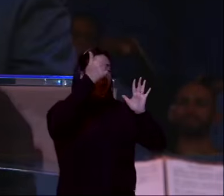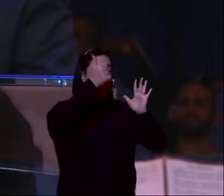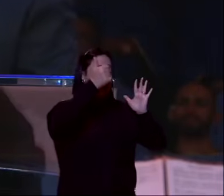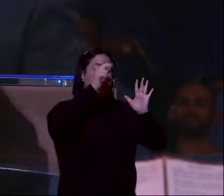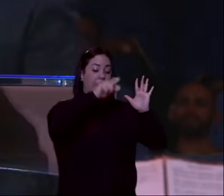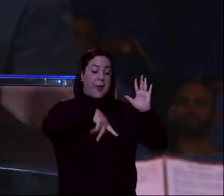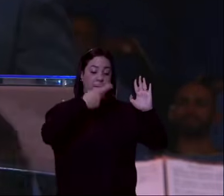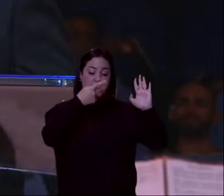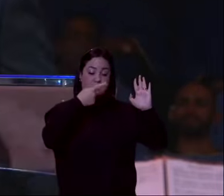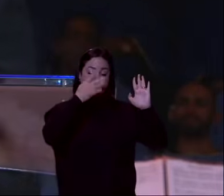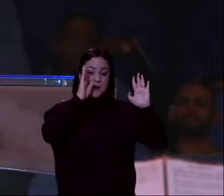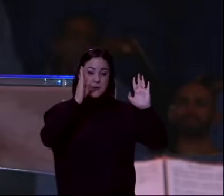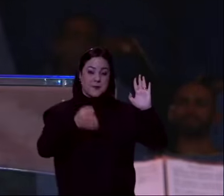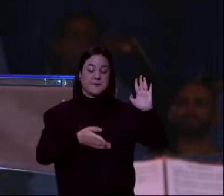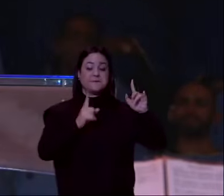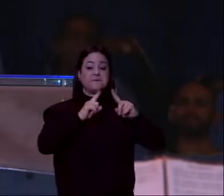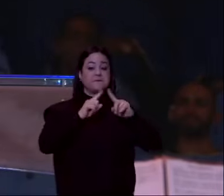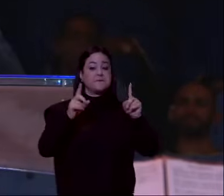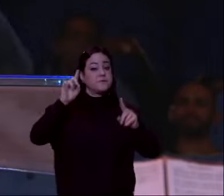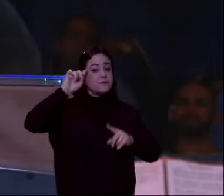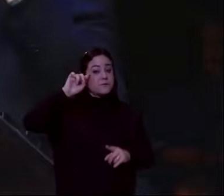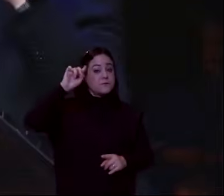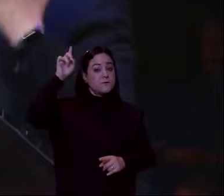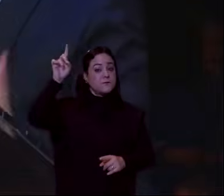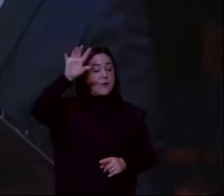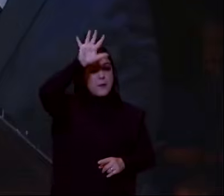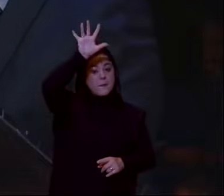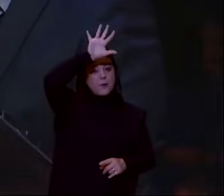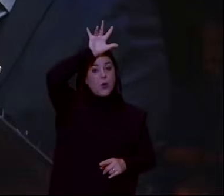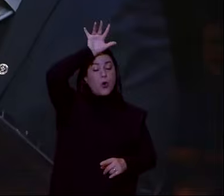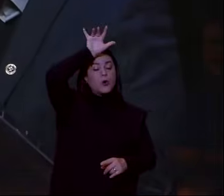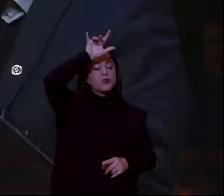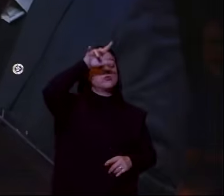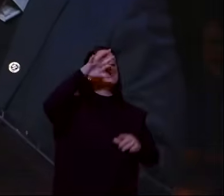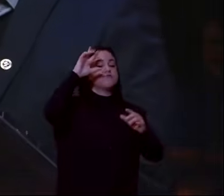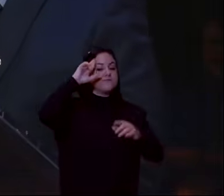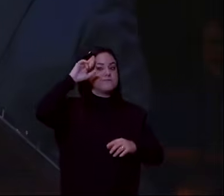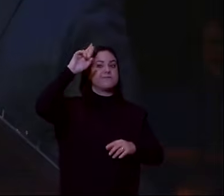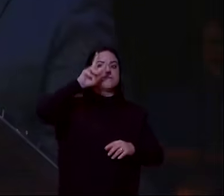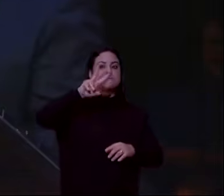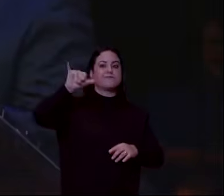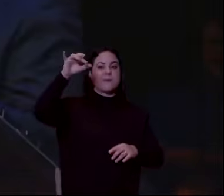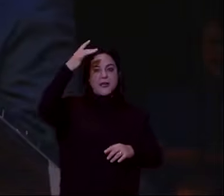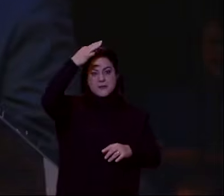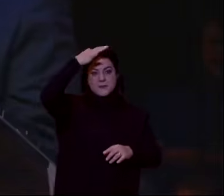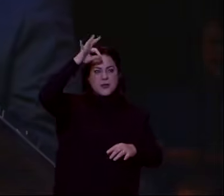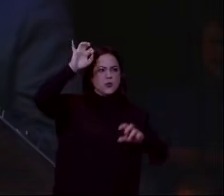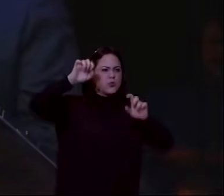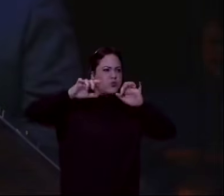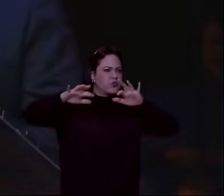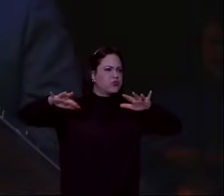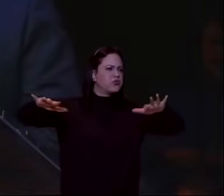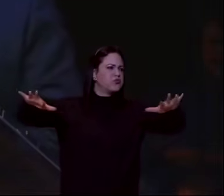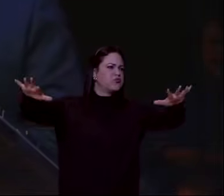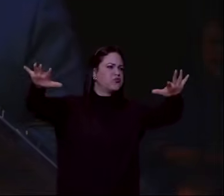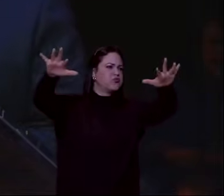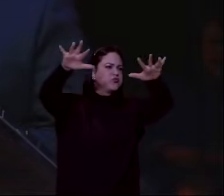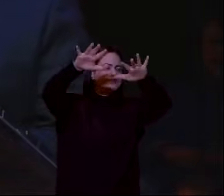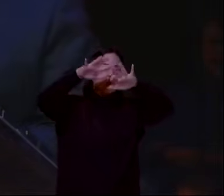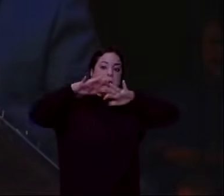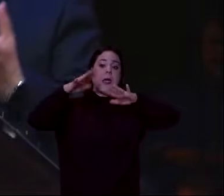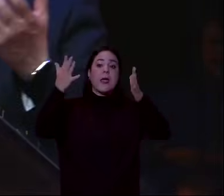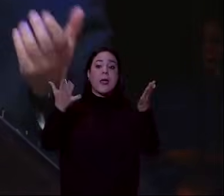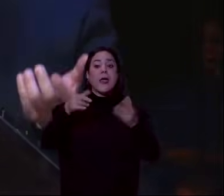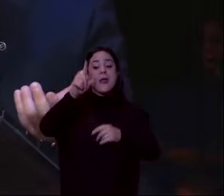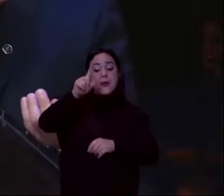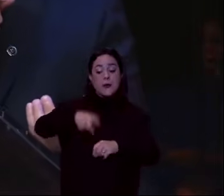Mas no dia de Pentecostes o Senhor vai derramar o seu Espírito Santo, E ele estava dizendo com isso que esse era o